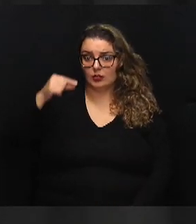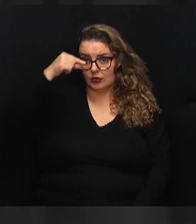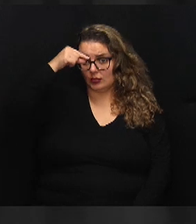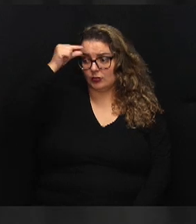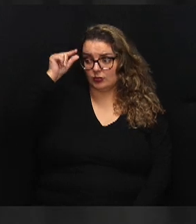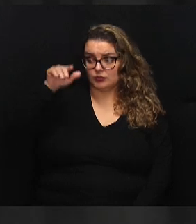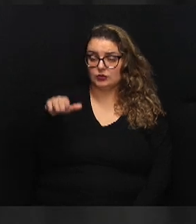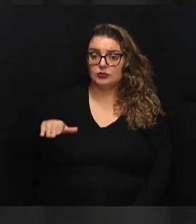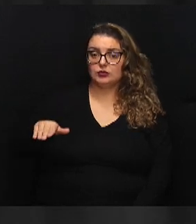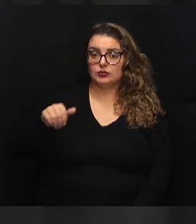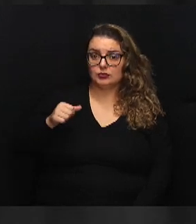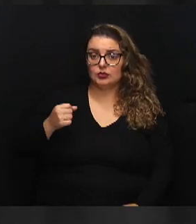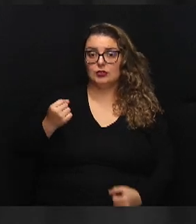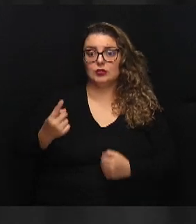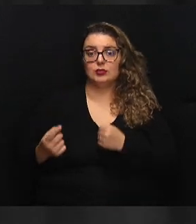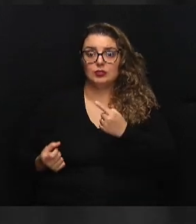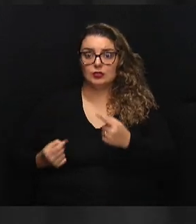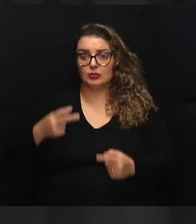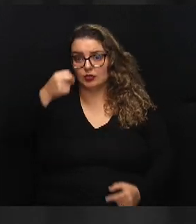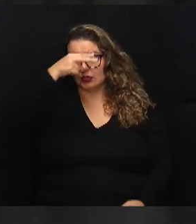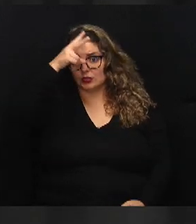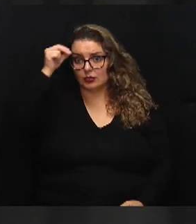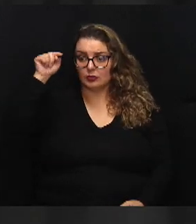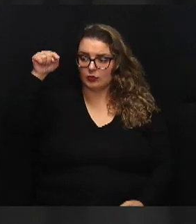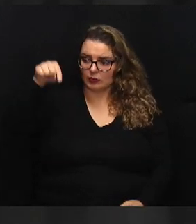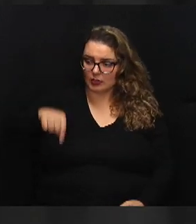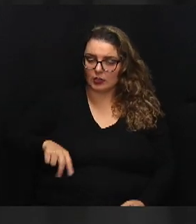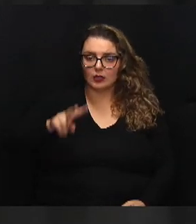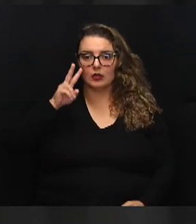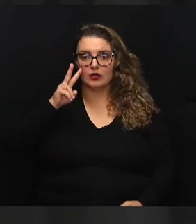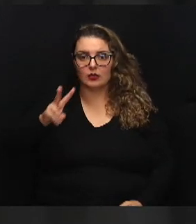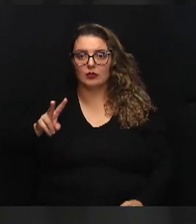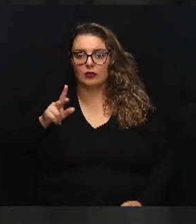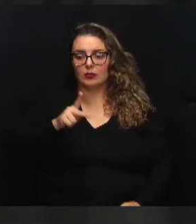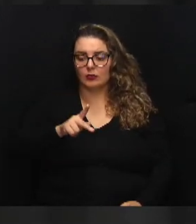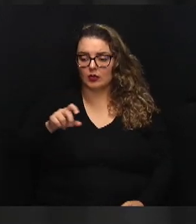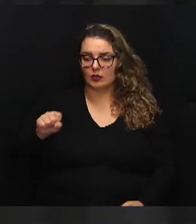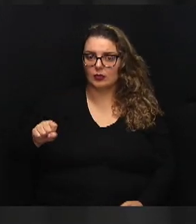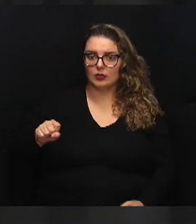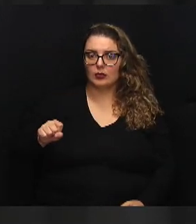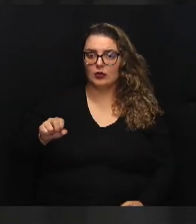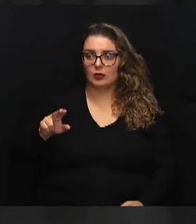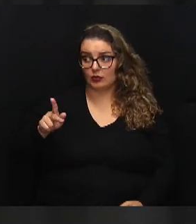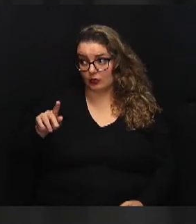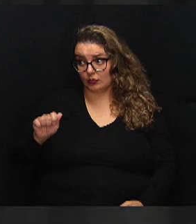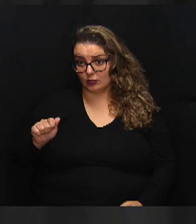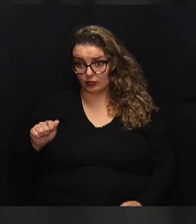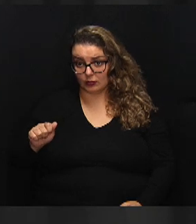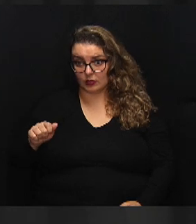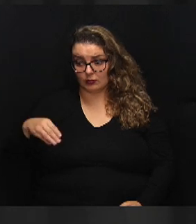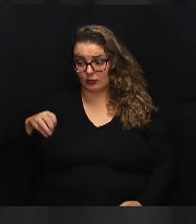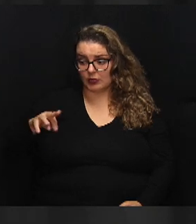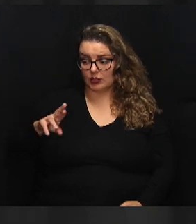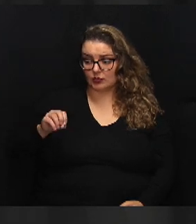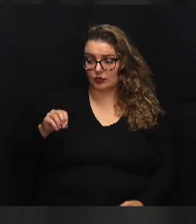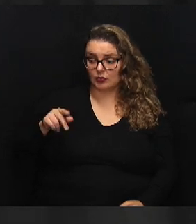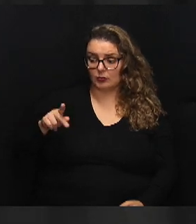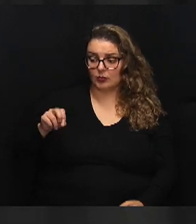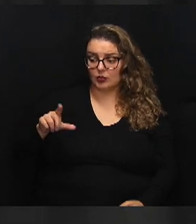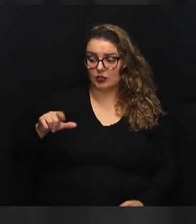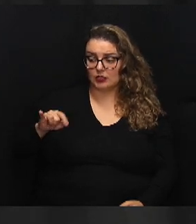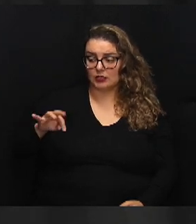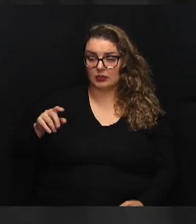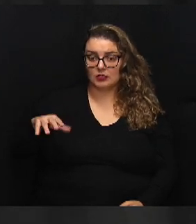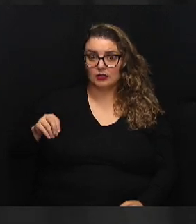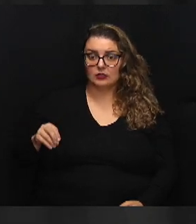chamou alguns prefeitos para ir lá ver o pronto-socorro metropolitano, a UPA, para ver se fazia